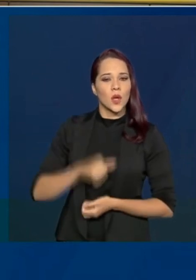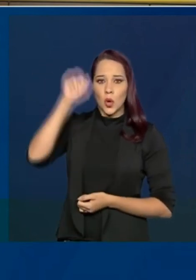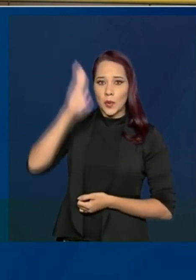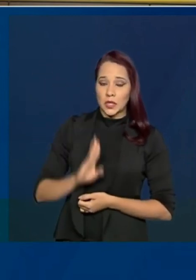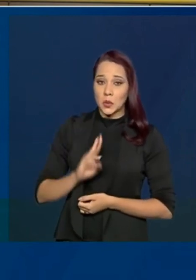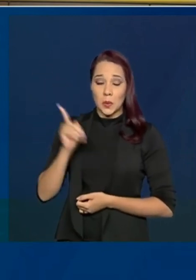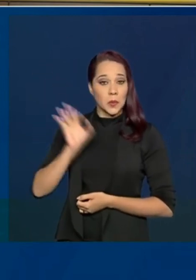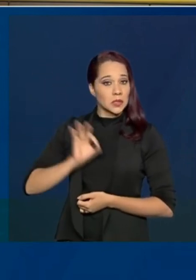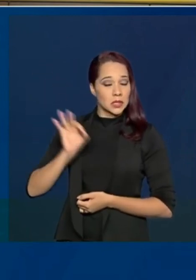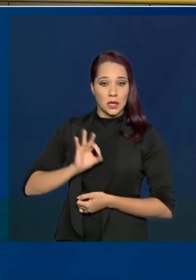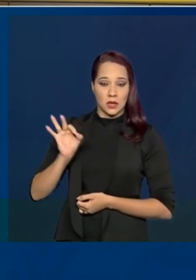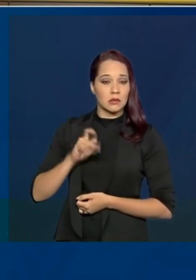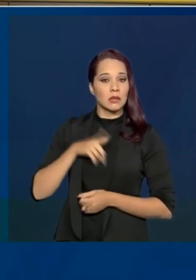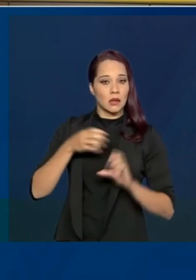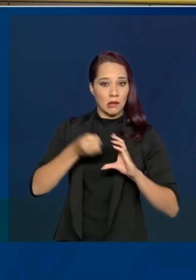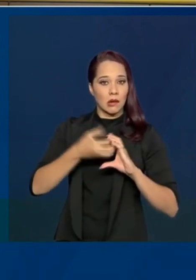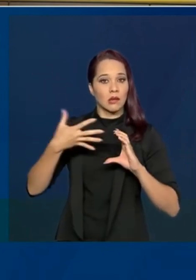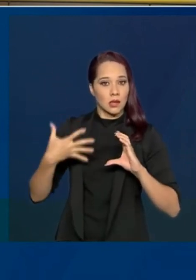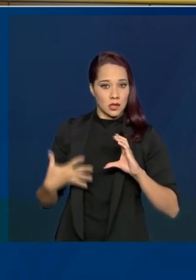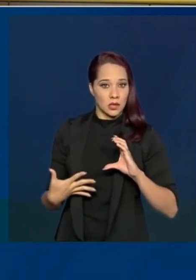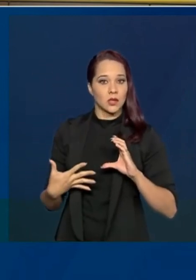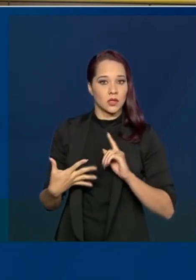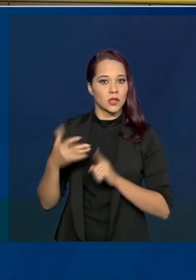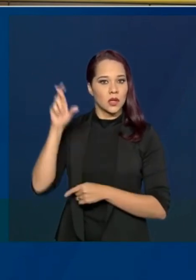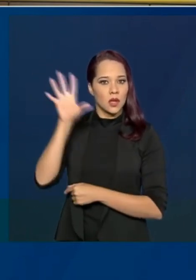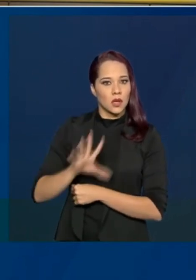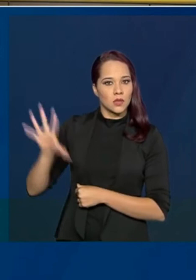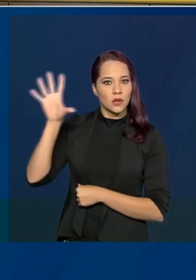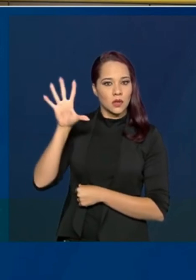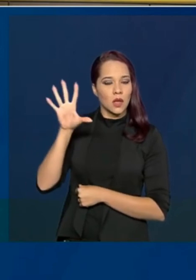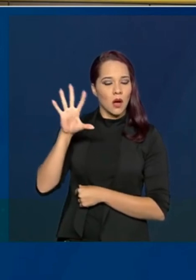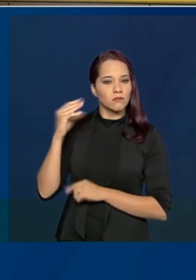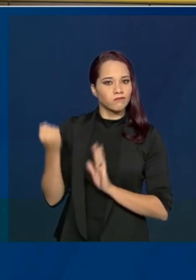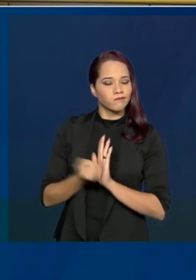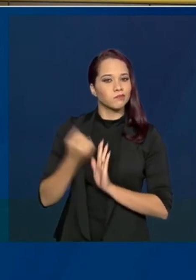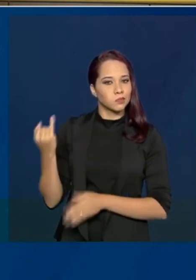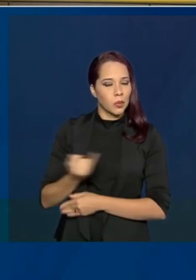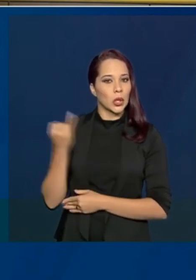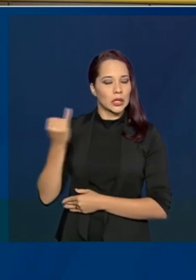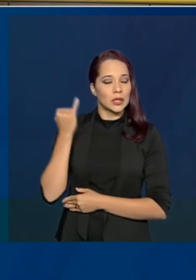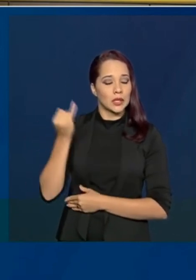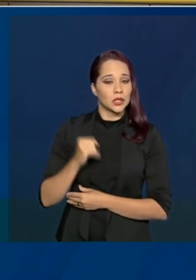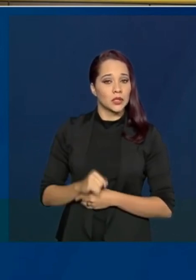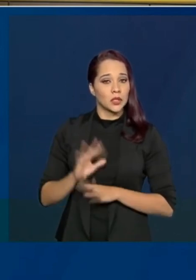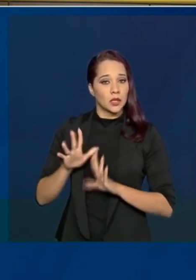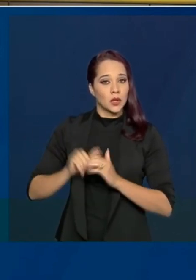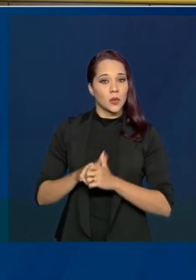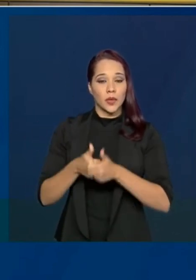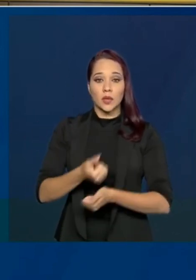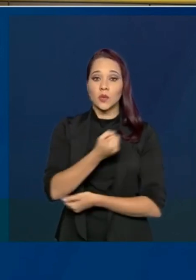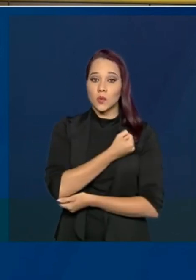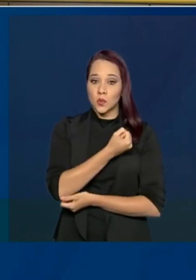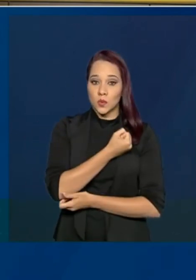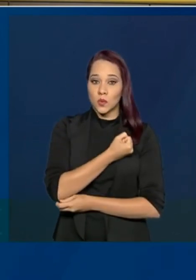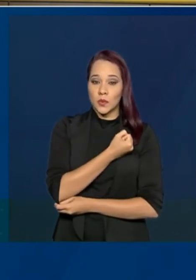uma média, o Brasil ele tem características regionais bastante marcantes, e que isso a gente vem acompanhando nos números, ele